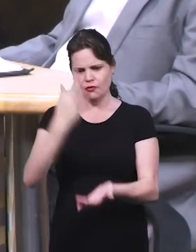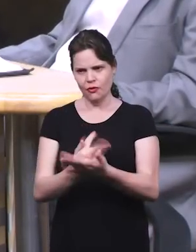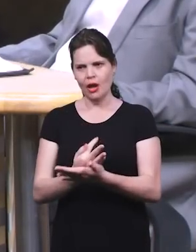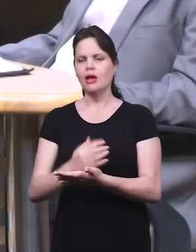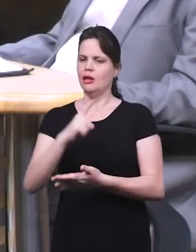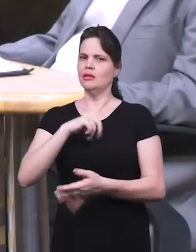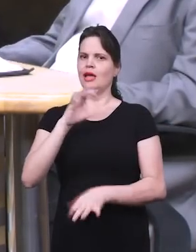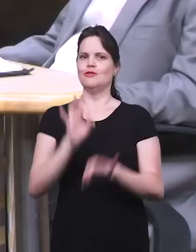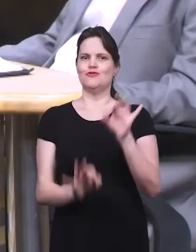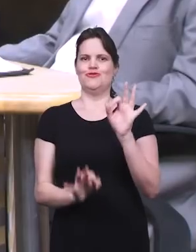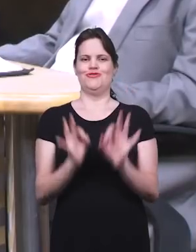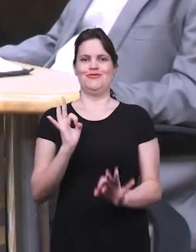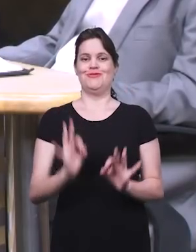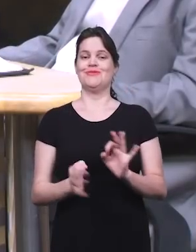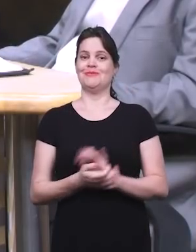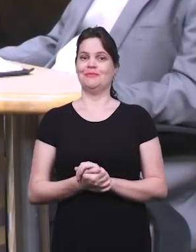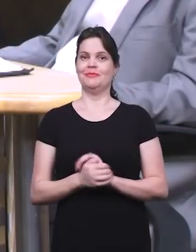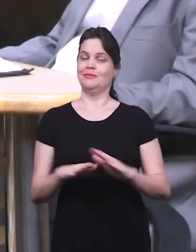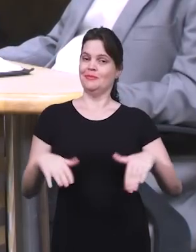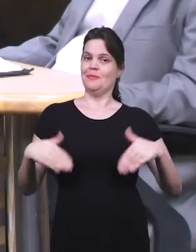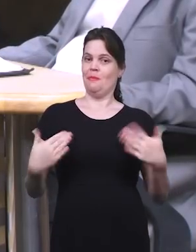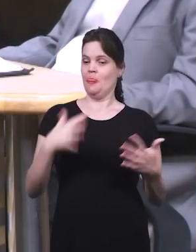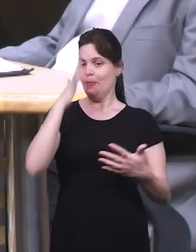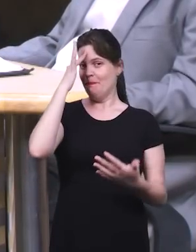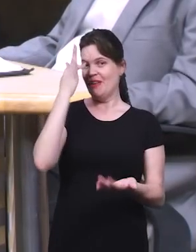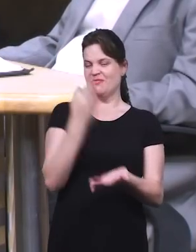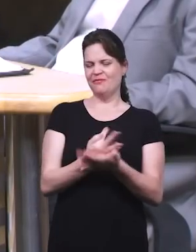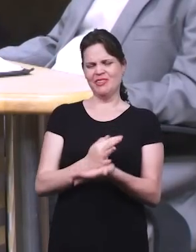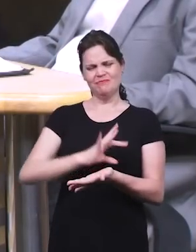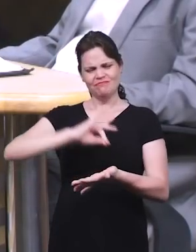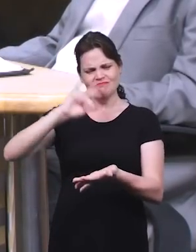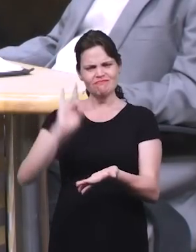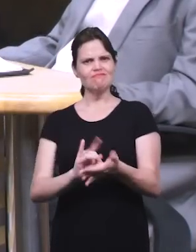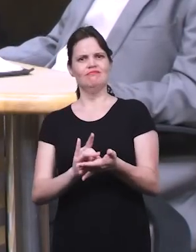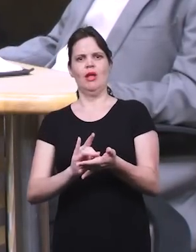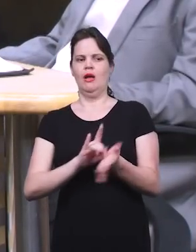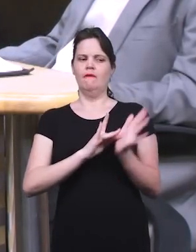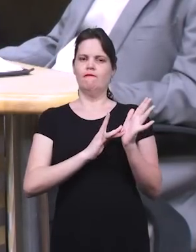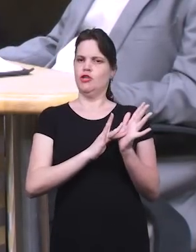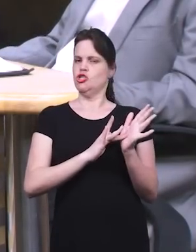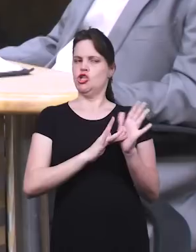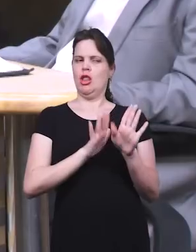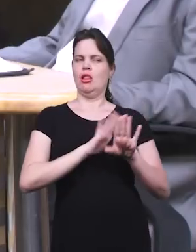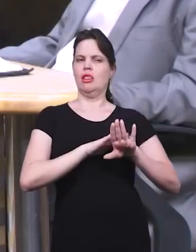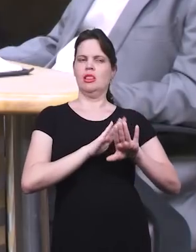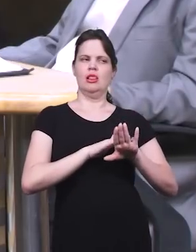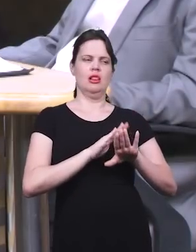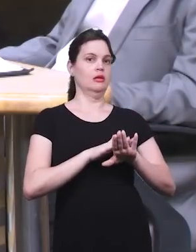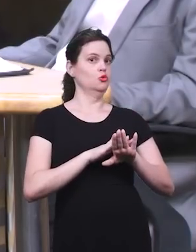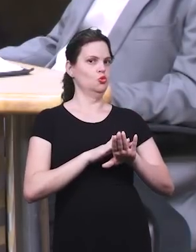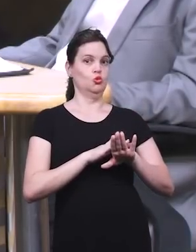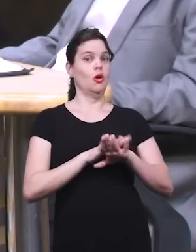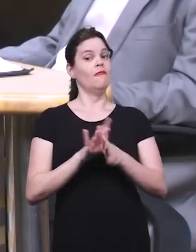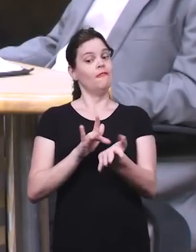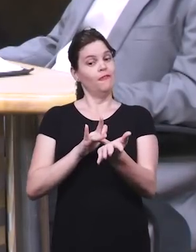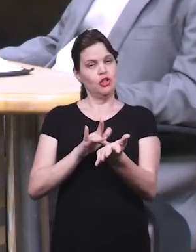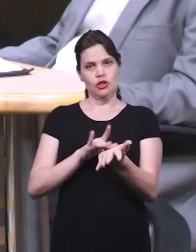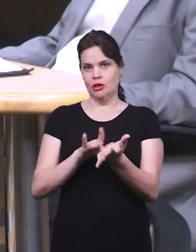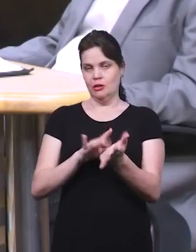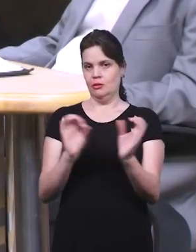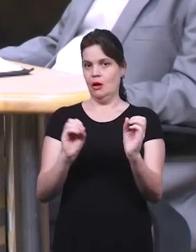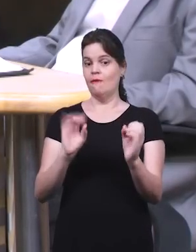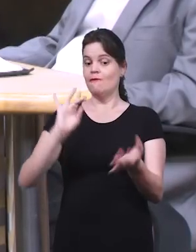Jesus. Interessante que a fé verdadeira, a fé não fingida, mais uma vez fazendo referência ao programa da semana